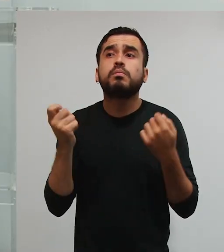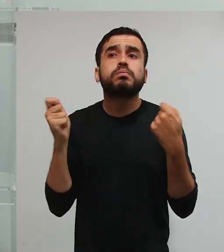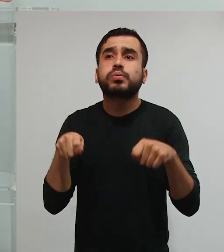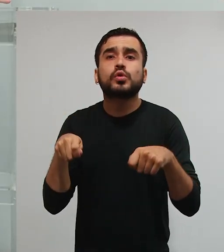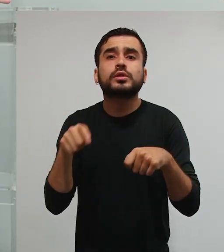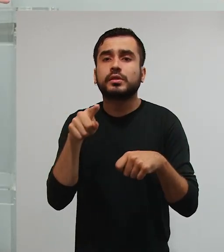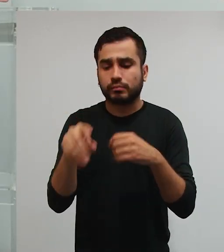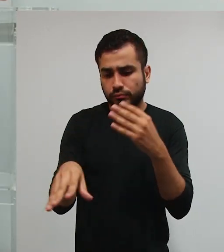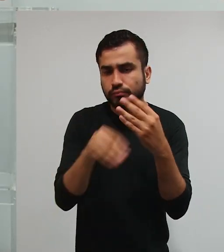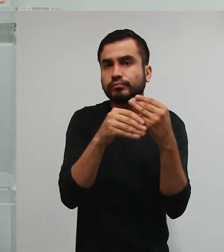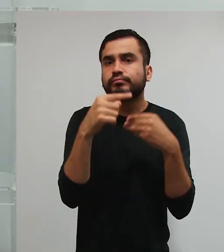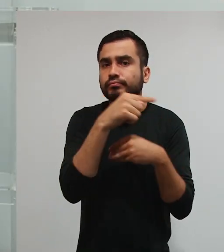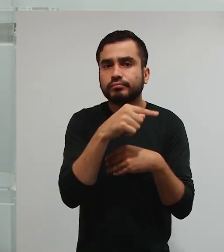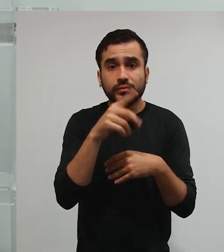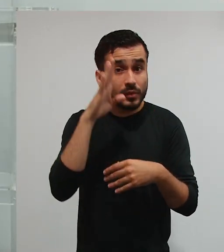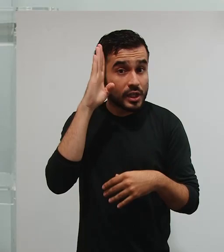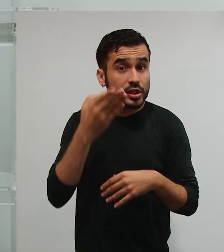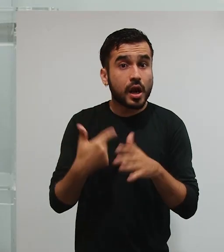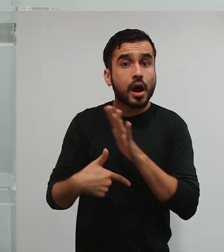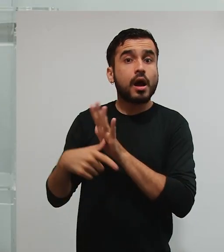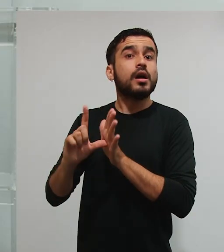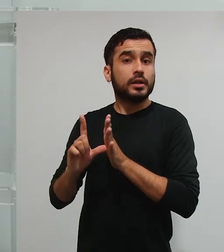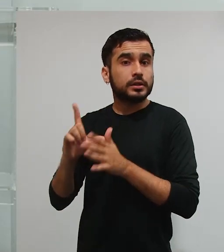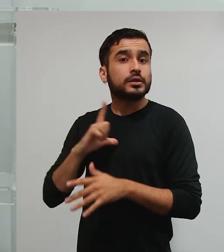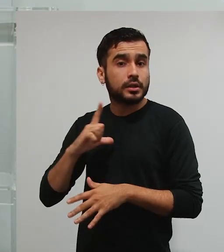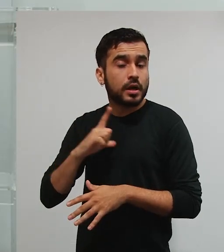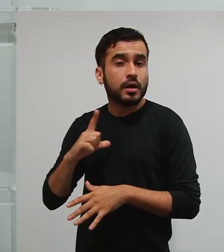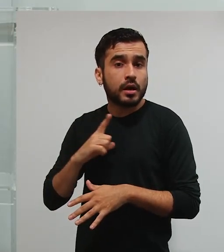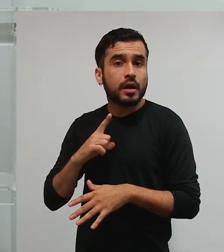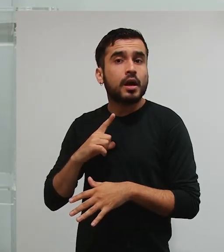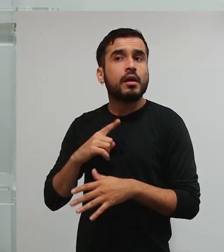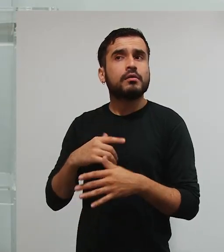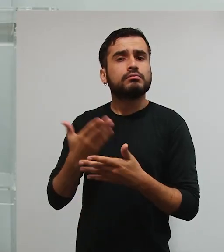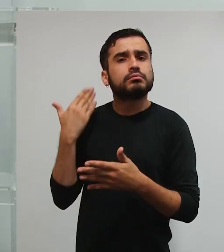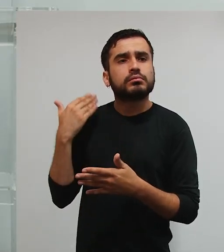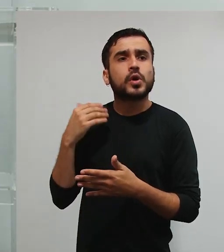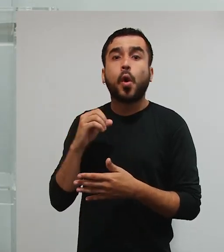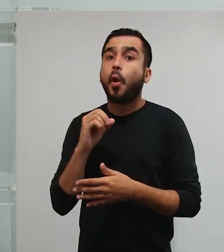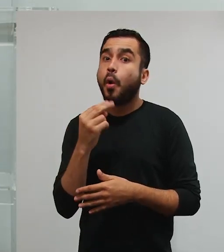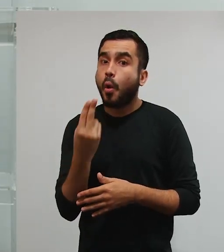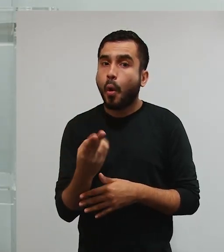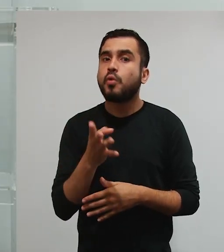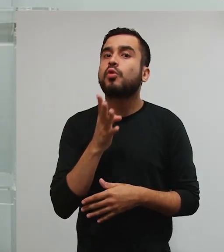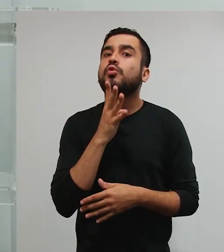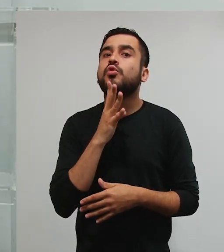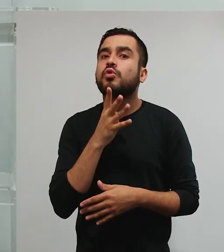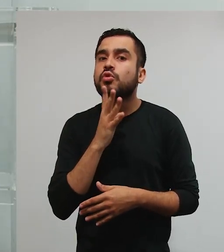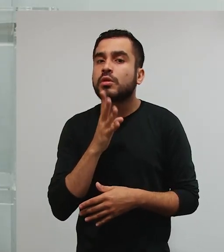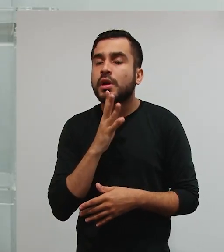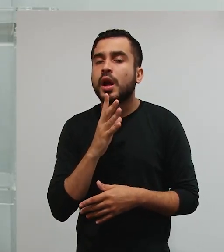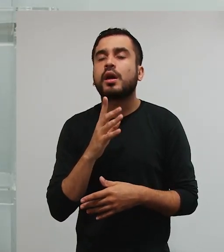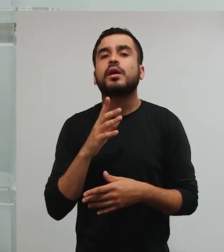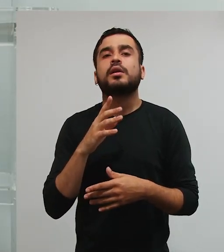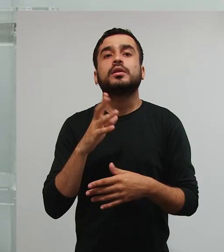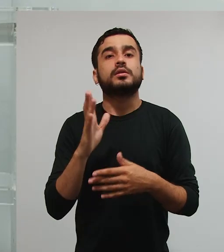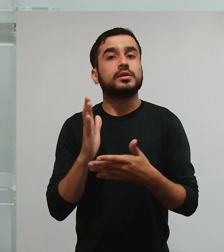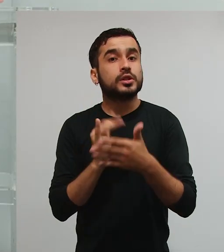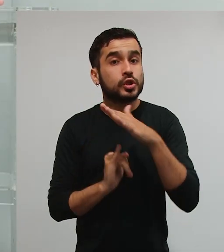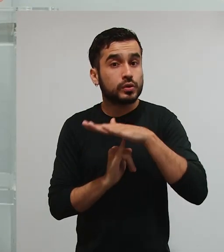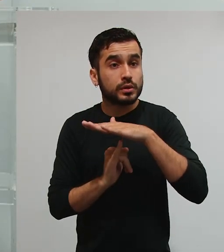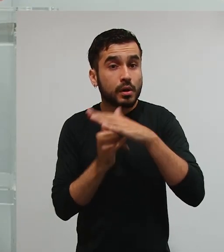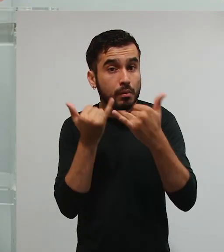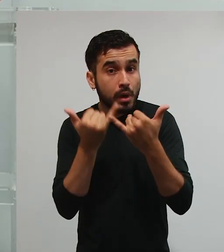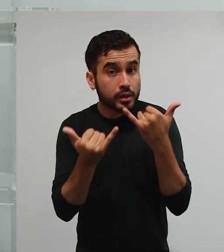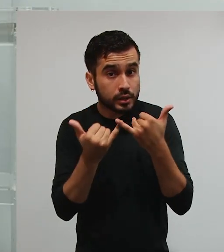Vocês já tiveram isso na história da instituição? Já fizeram alguma vez? Ou conhece alguma instituição que faz